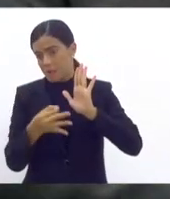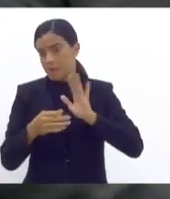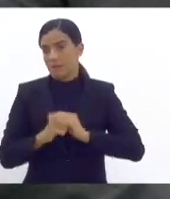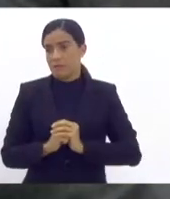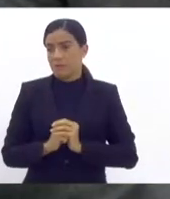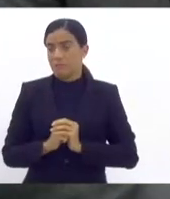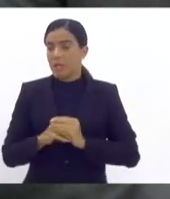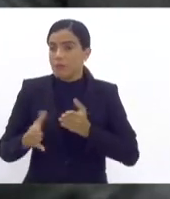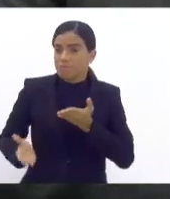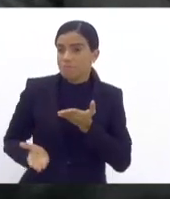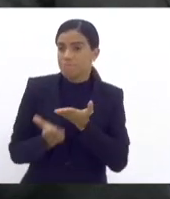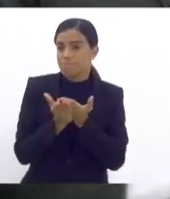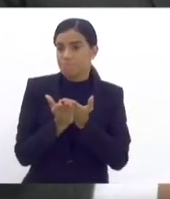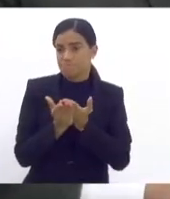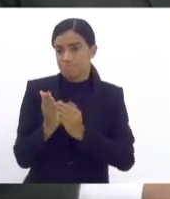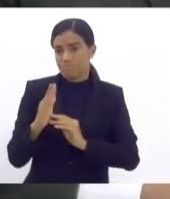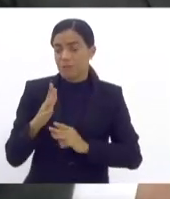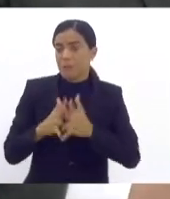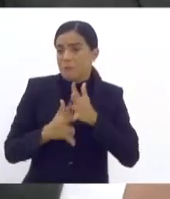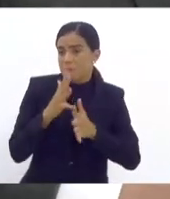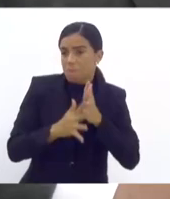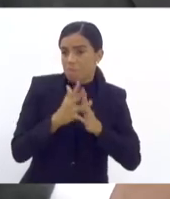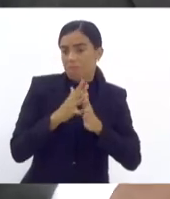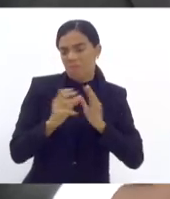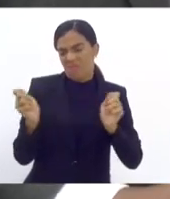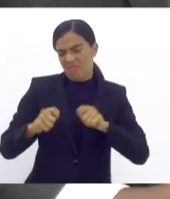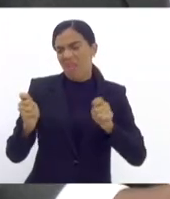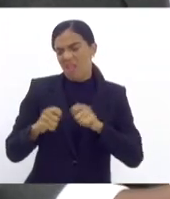pela anexação, que saiu são os de prejudicabilidade, dá para votar em